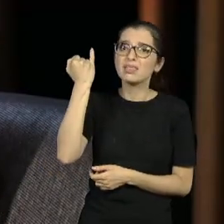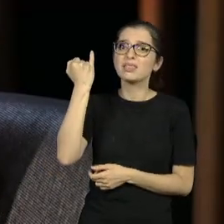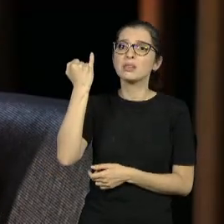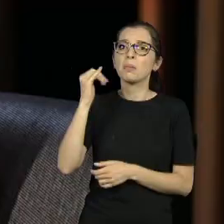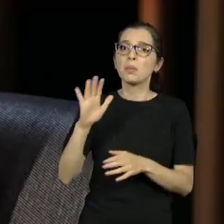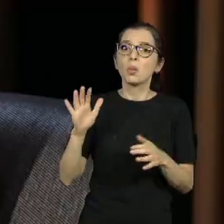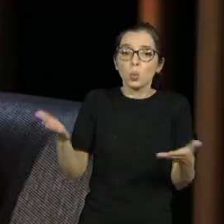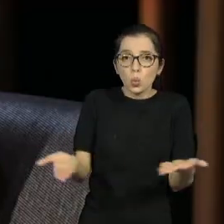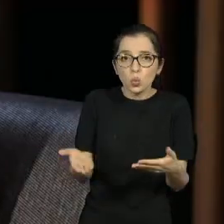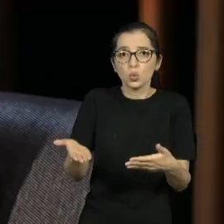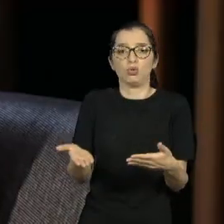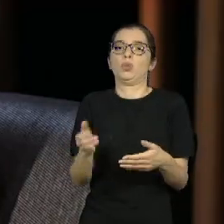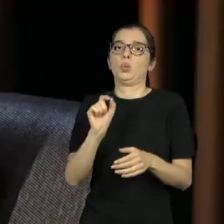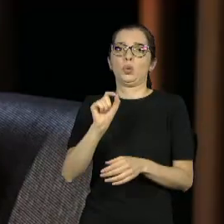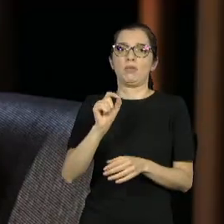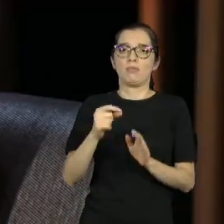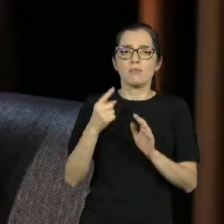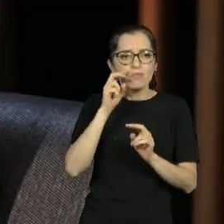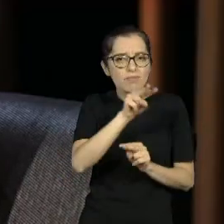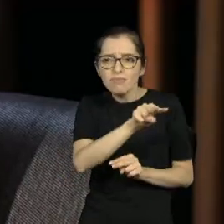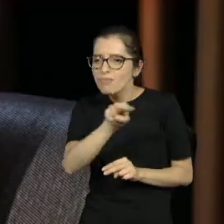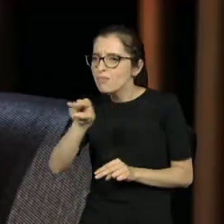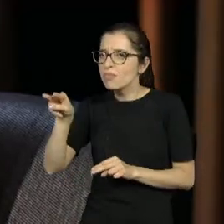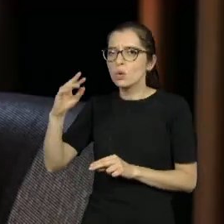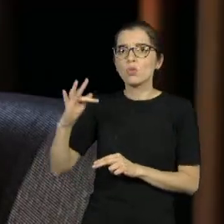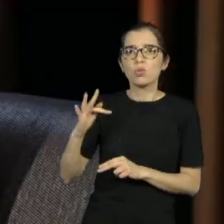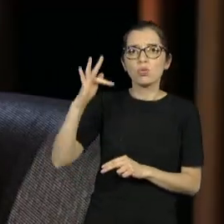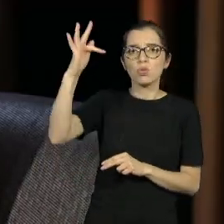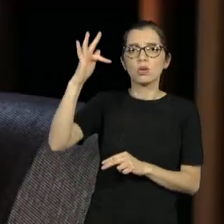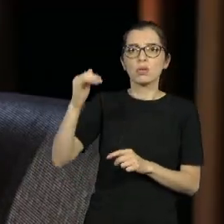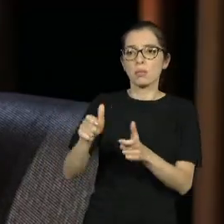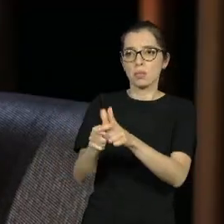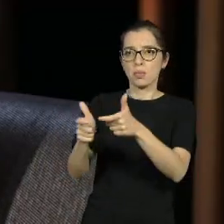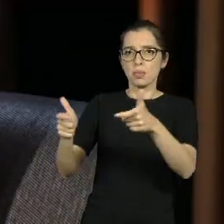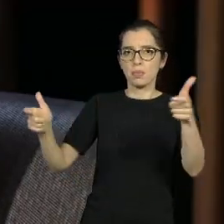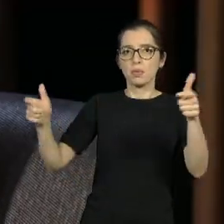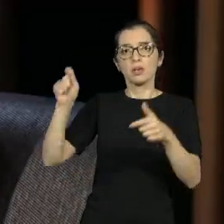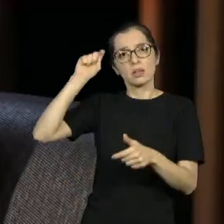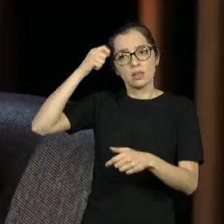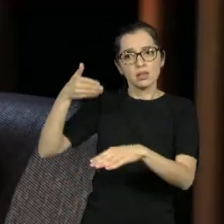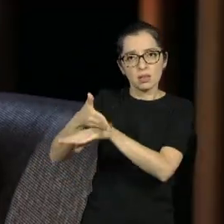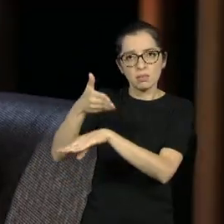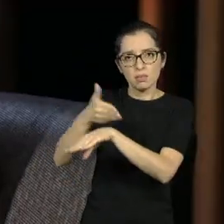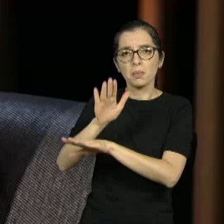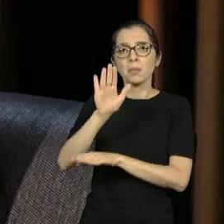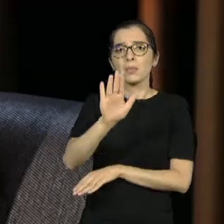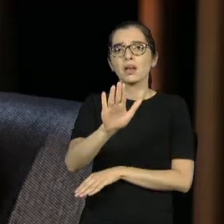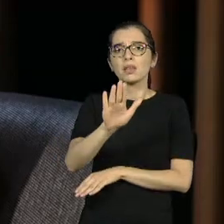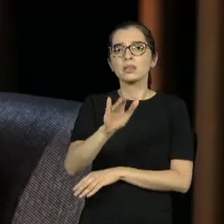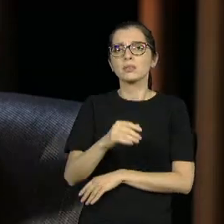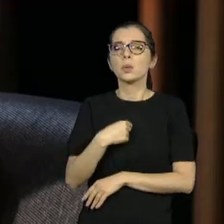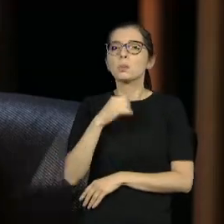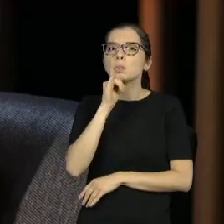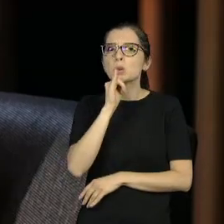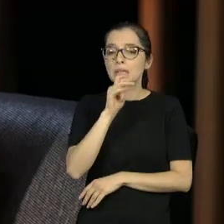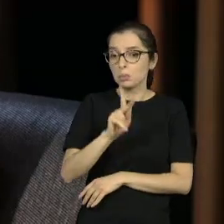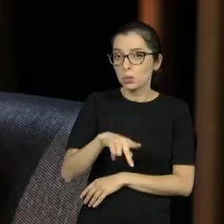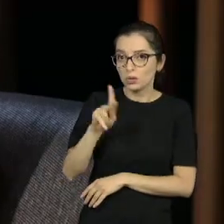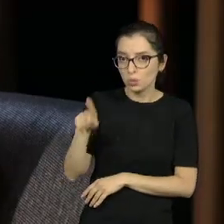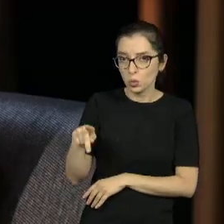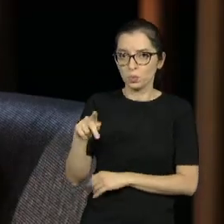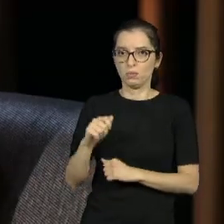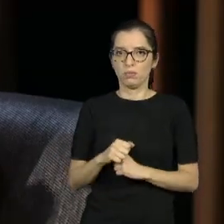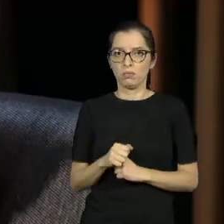que já temos a nas federais no mar a raça negra mas ainda não temos o que uma maioria de